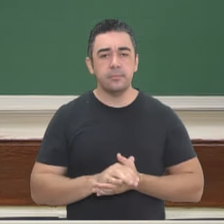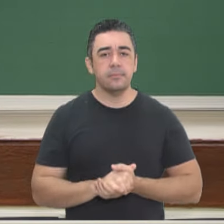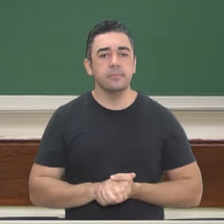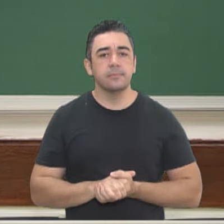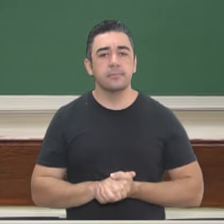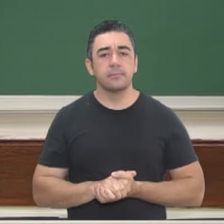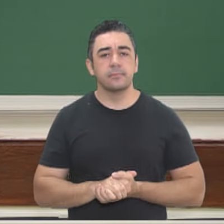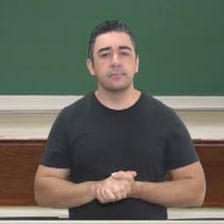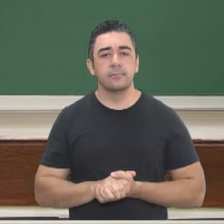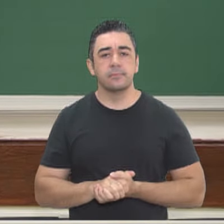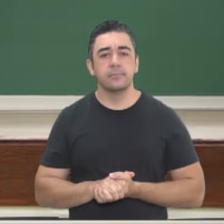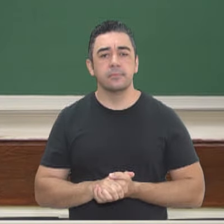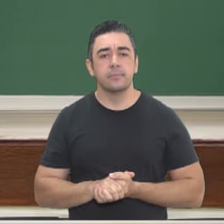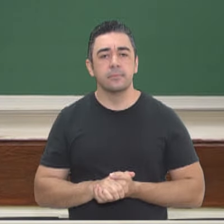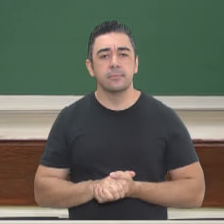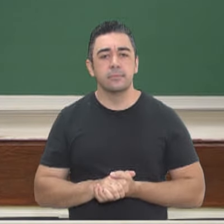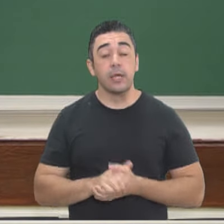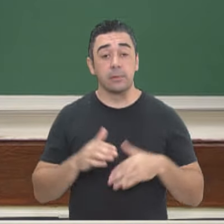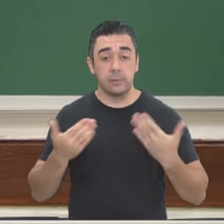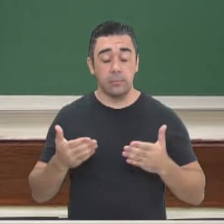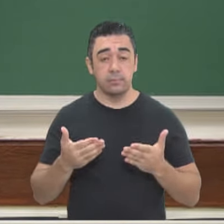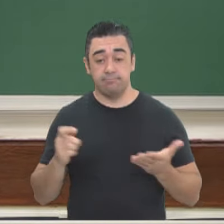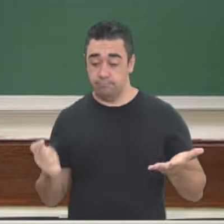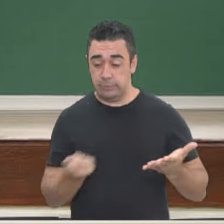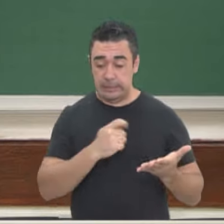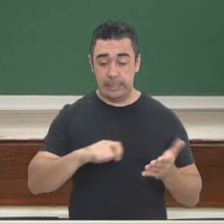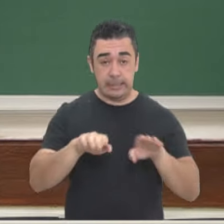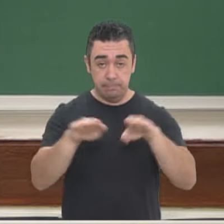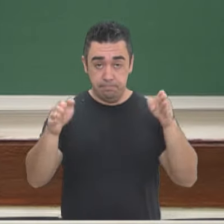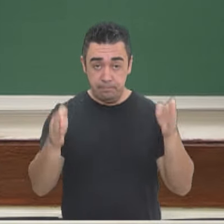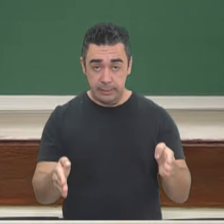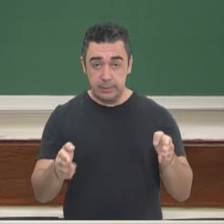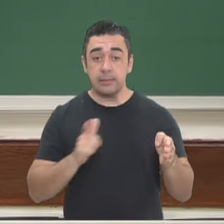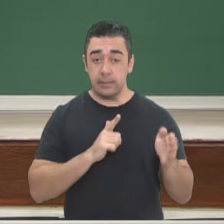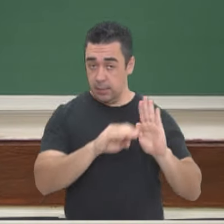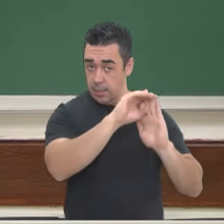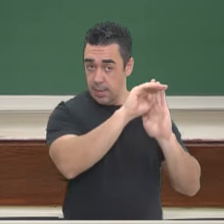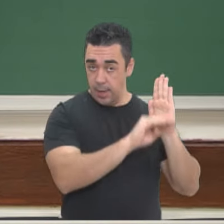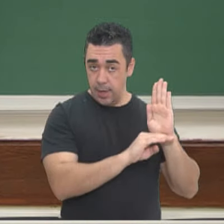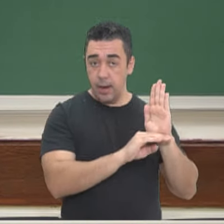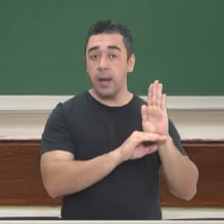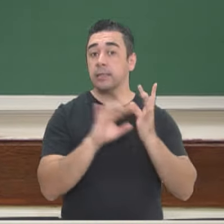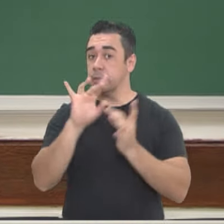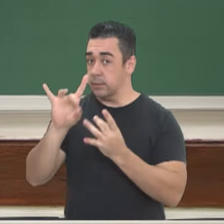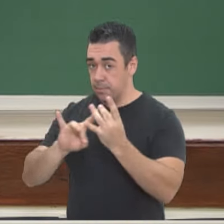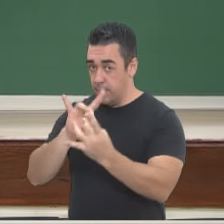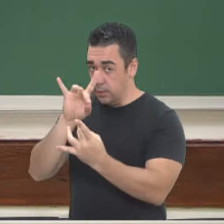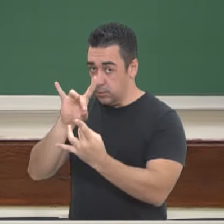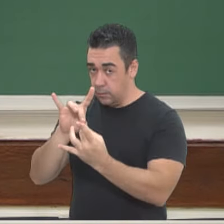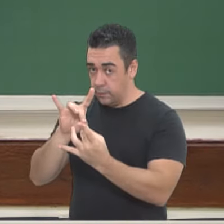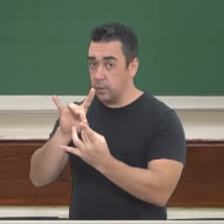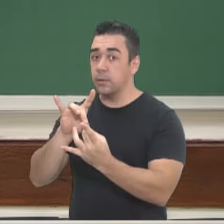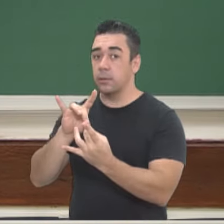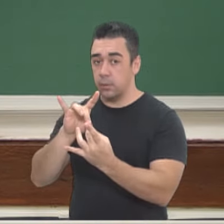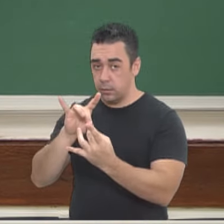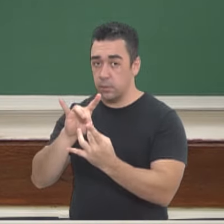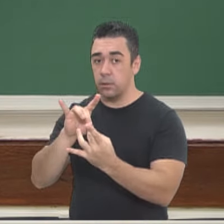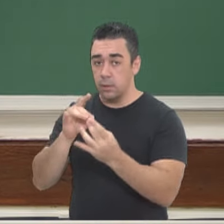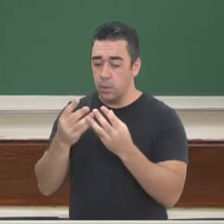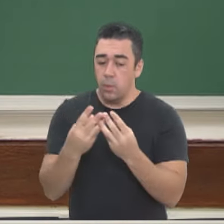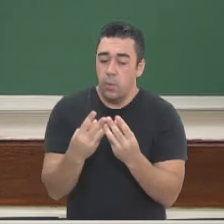Muito bem. O tênis de mesa, ele possui algumas regras específicas, né? Sempre lembrando, pela qualidade